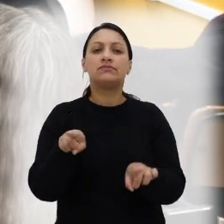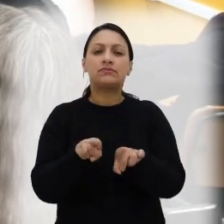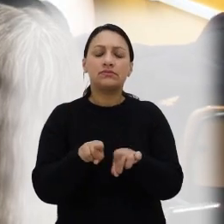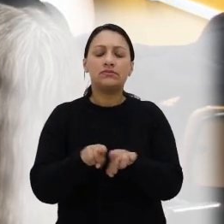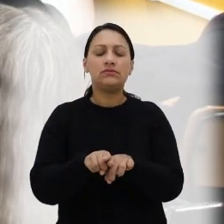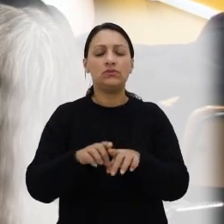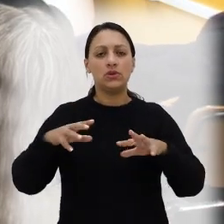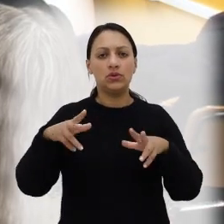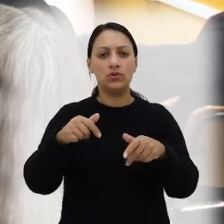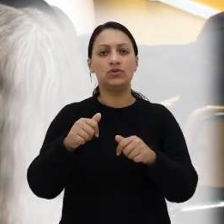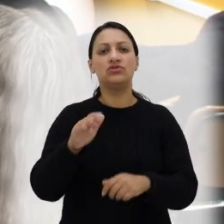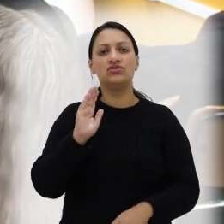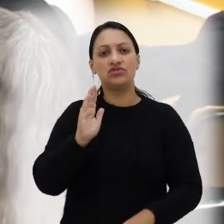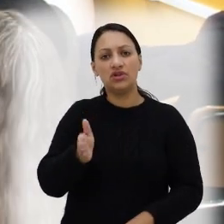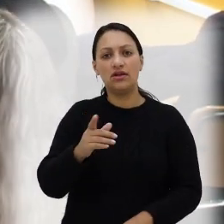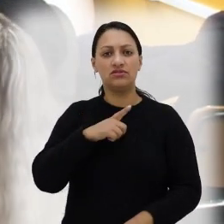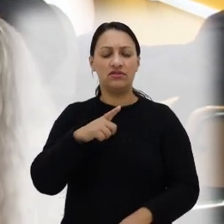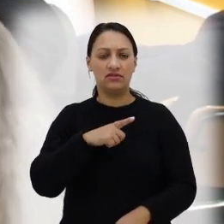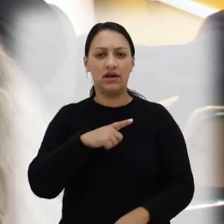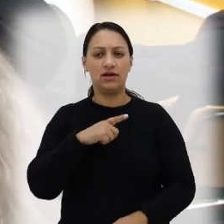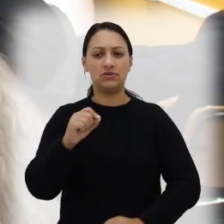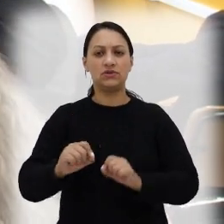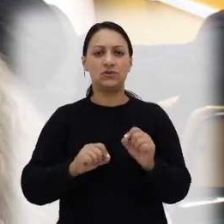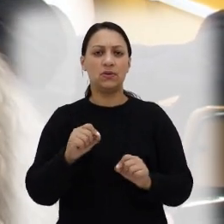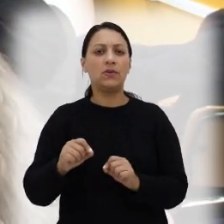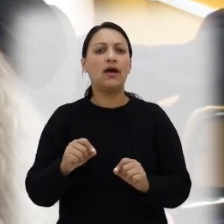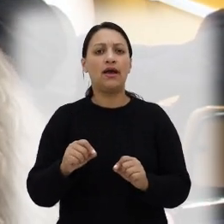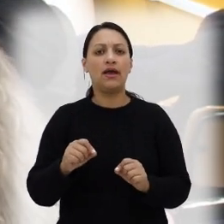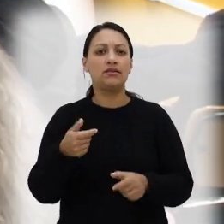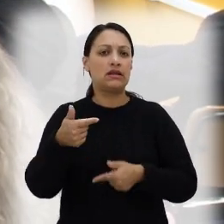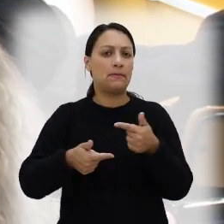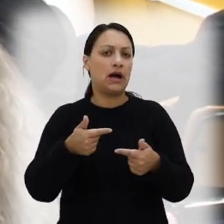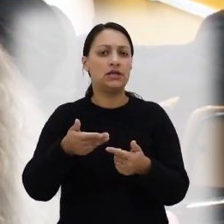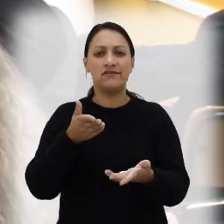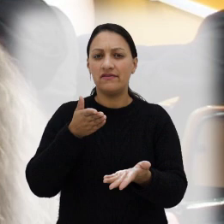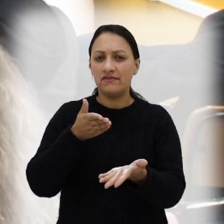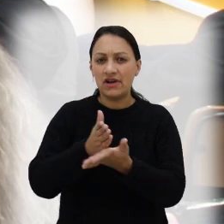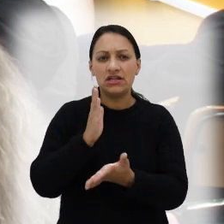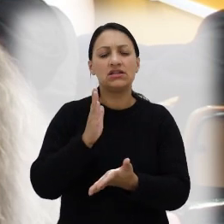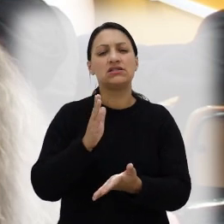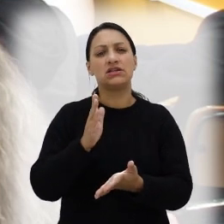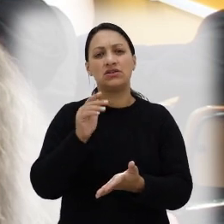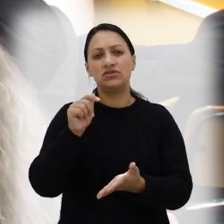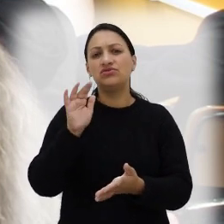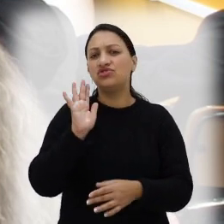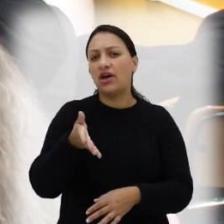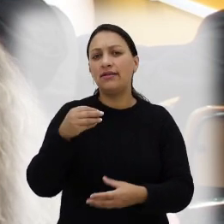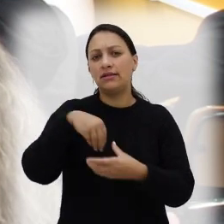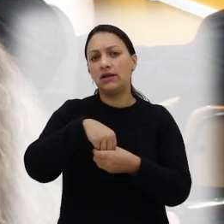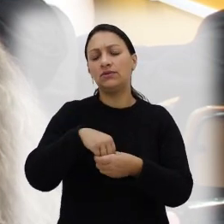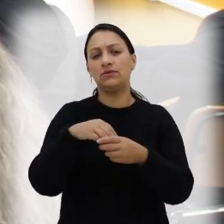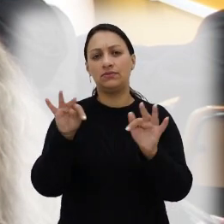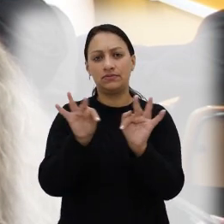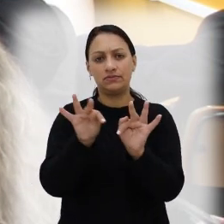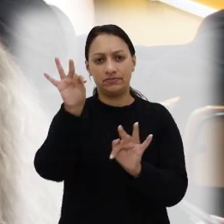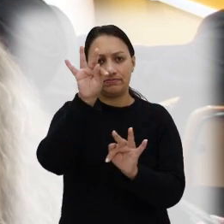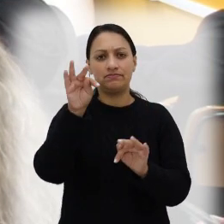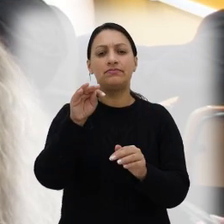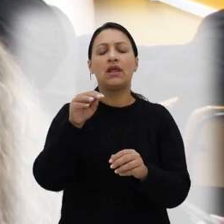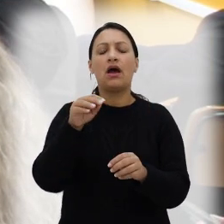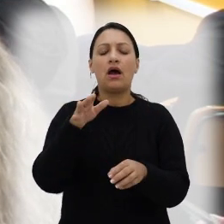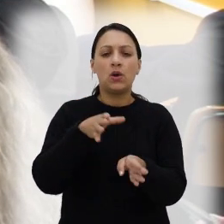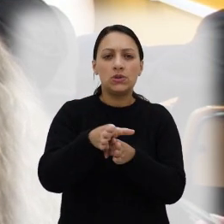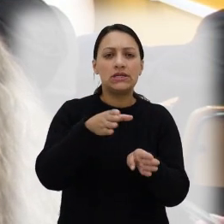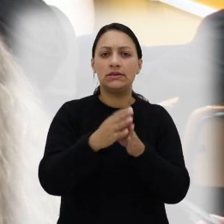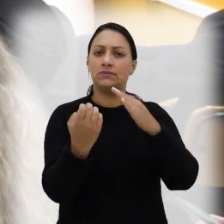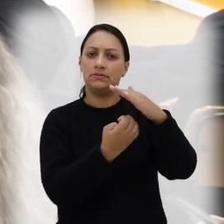Todos eles que já tiveram passagem ou têm passagem por validação, que já trabalharam dentro do Fevale Tech Park, tanto em mentoria de empresas do Fevale